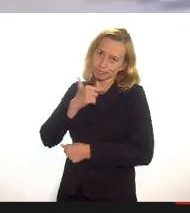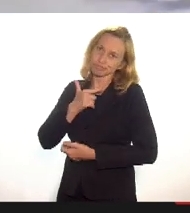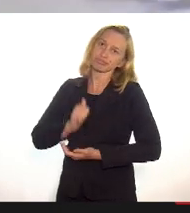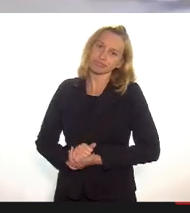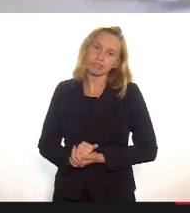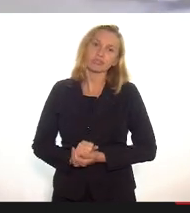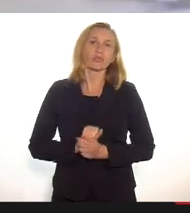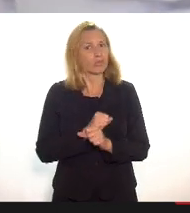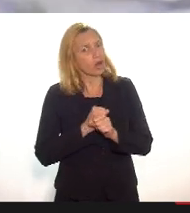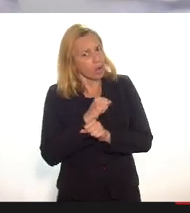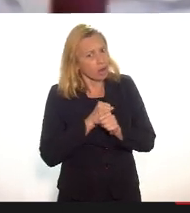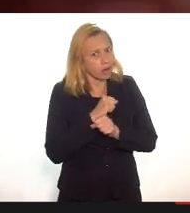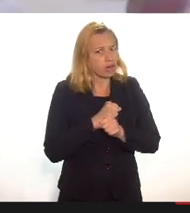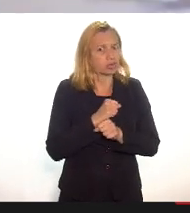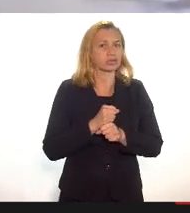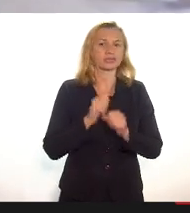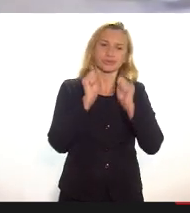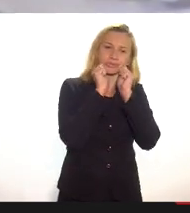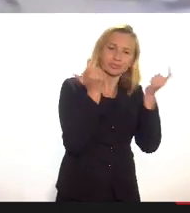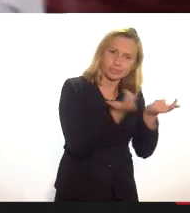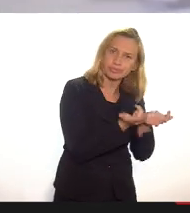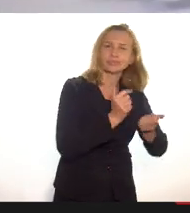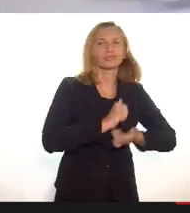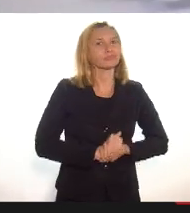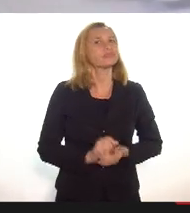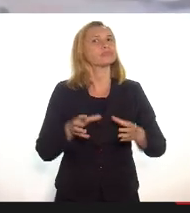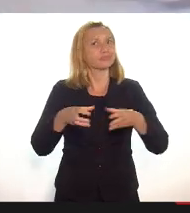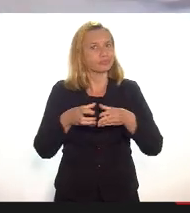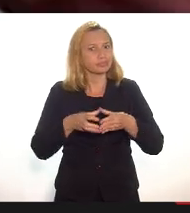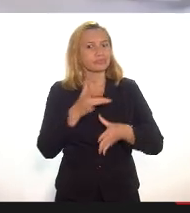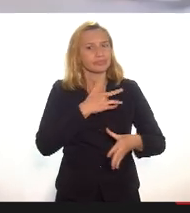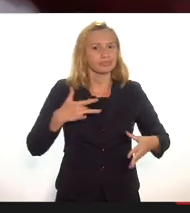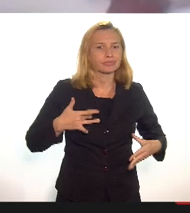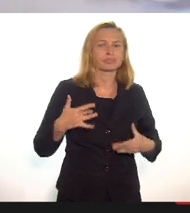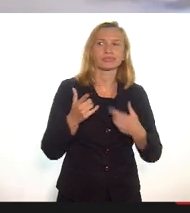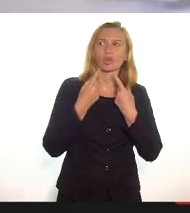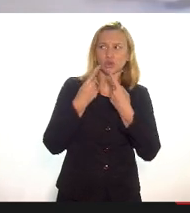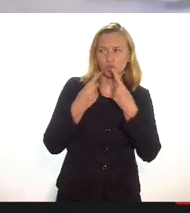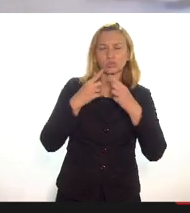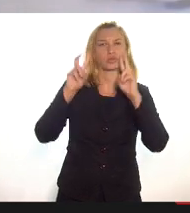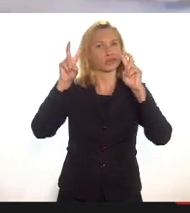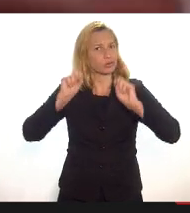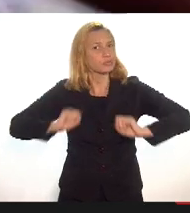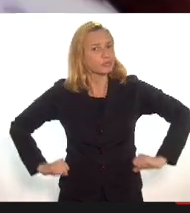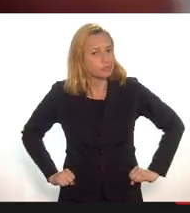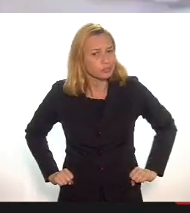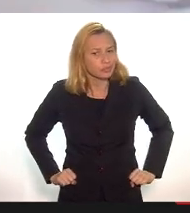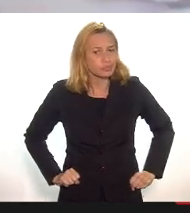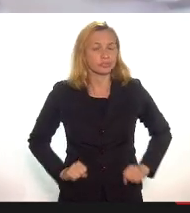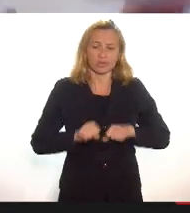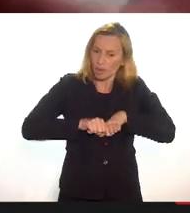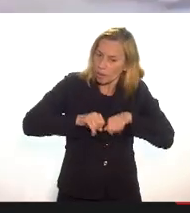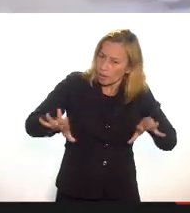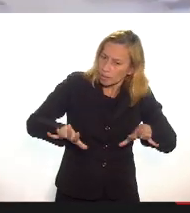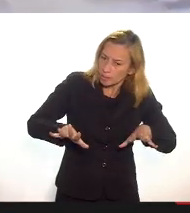quanto tempo a Assembleia Legislativa, através da Comissão de Saúde, vem discutindo essa questão de ampliar os leitos de